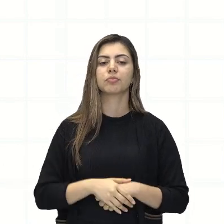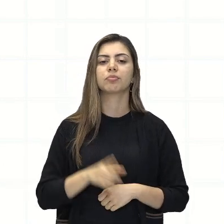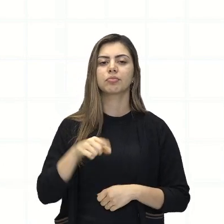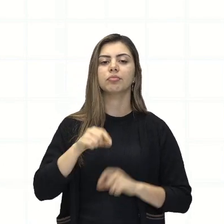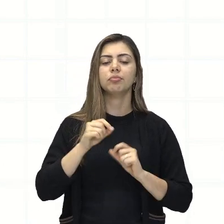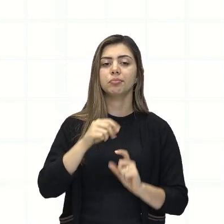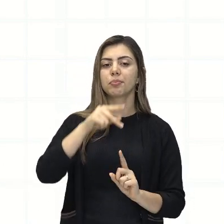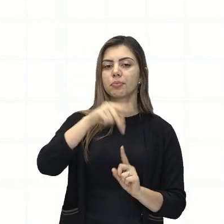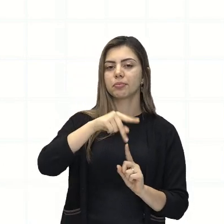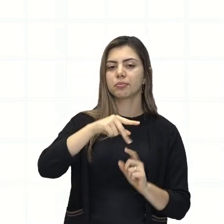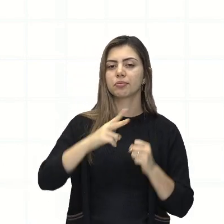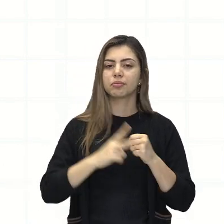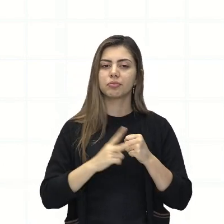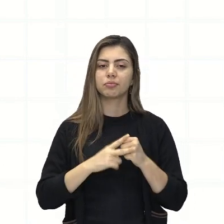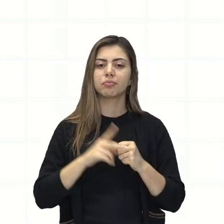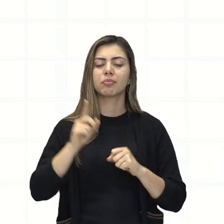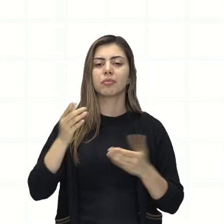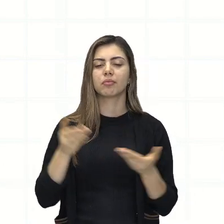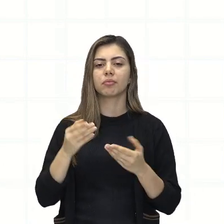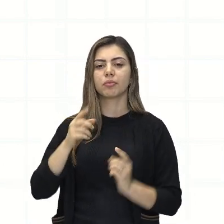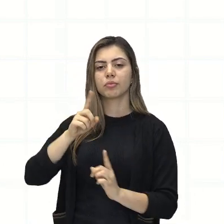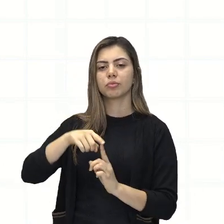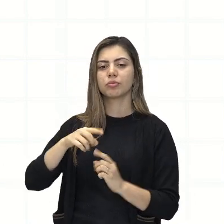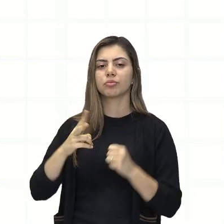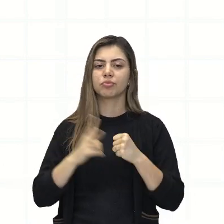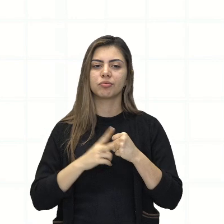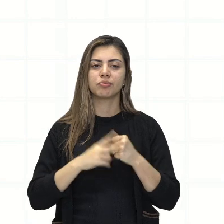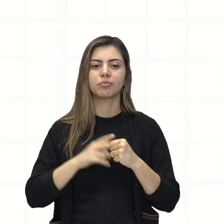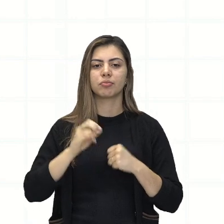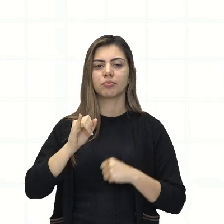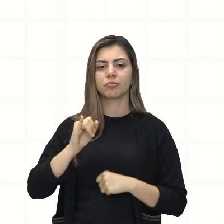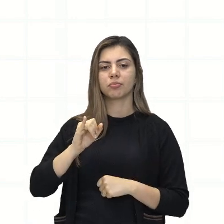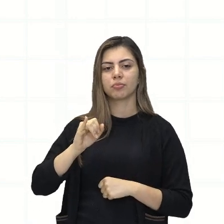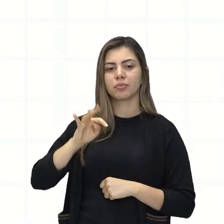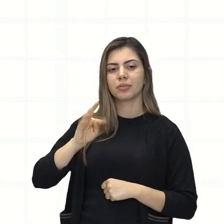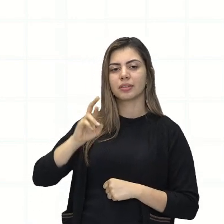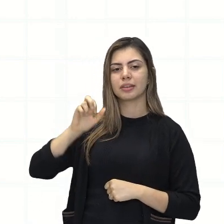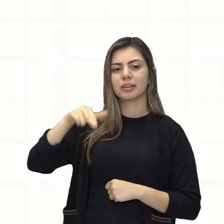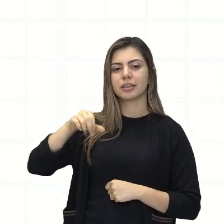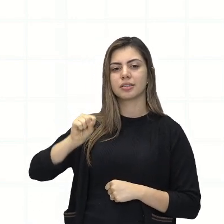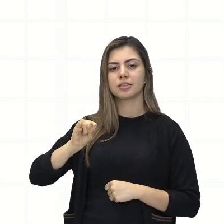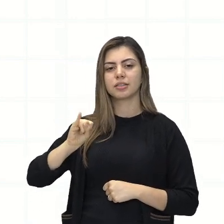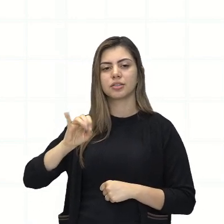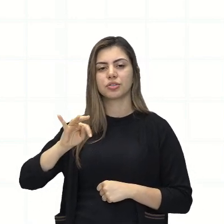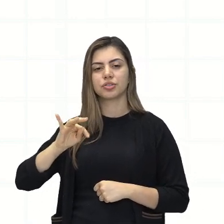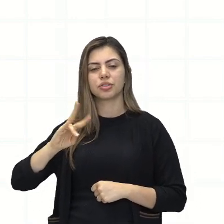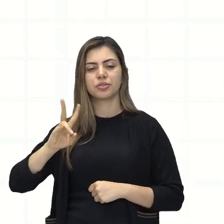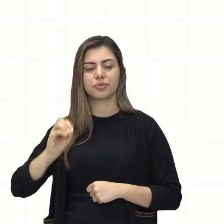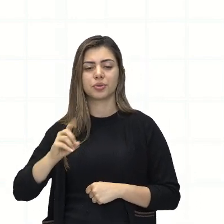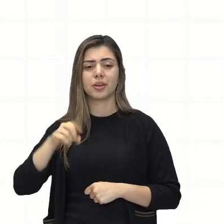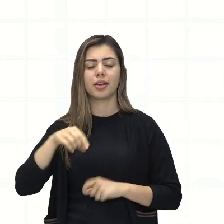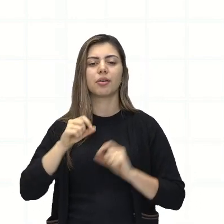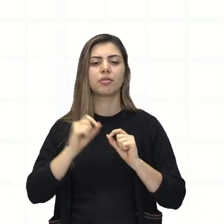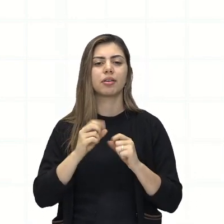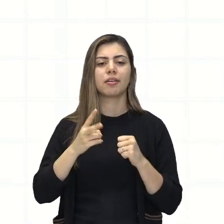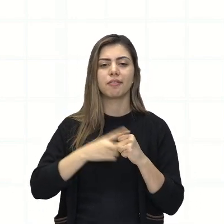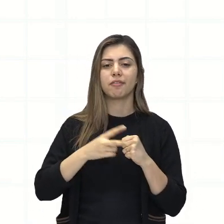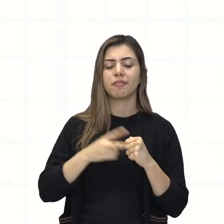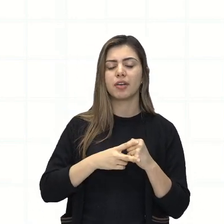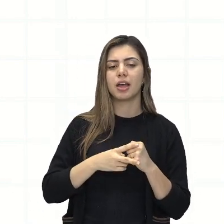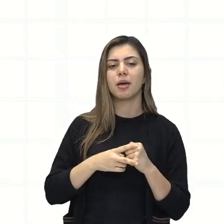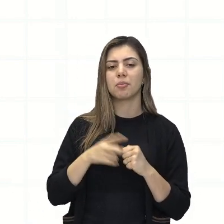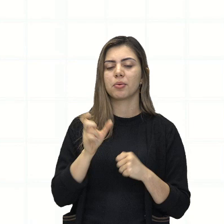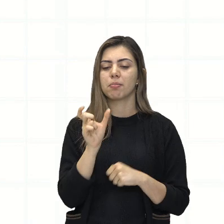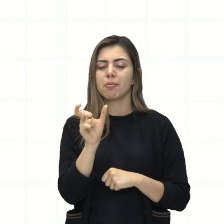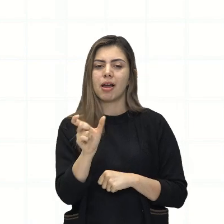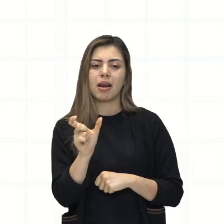predicação verbal, verbo intransitivo. São verbos que apresentam predicação